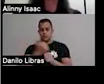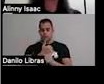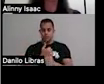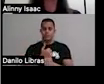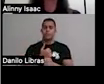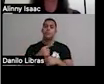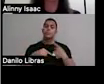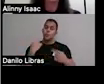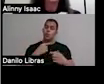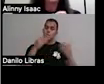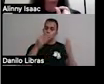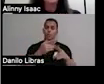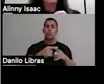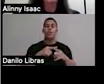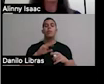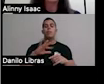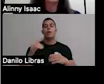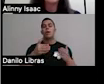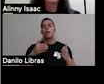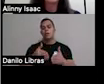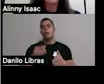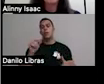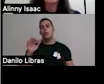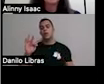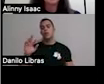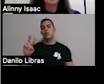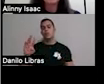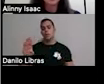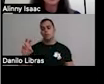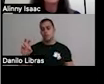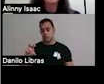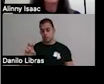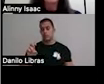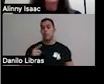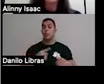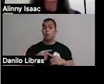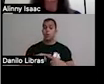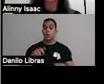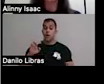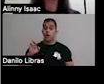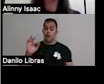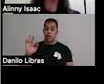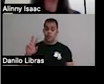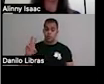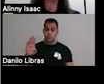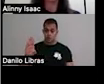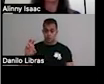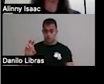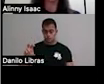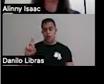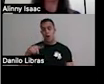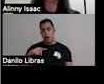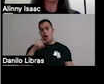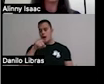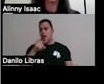ao F2B5. E quando eu falar F2B5, eu estou me referindo justamente a essa subunidade catalítica desse fator de